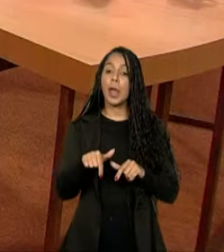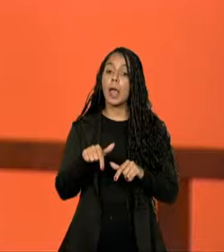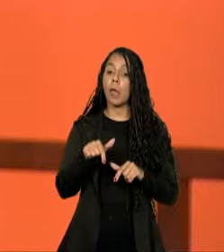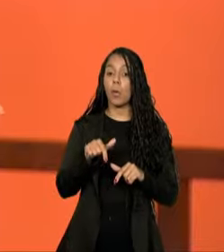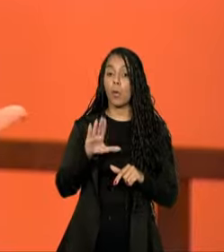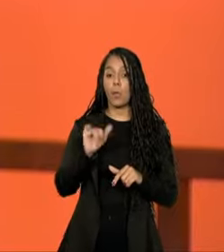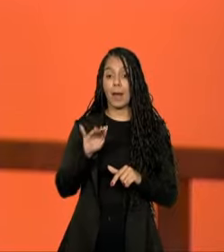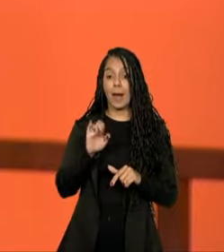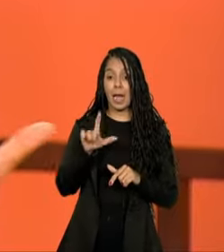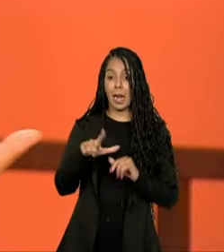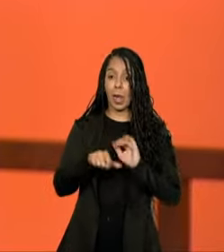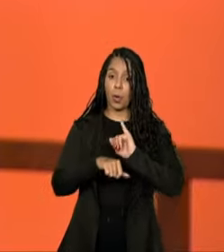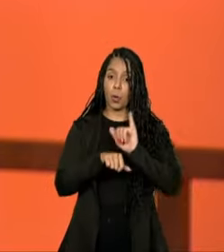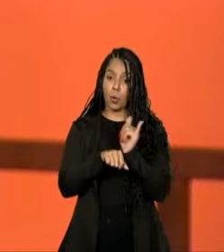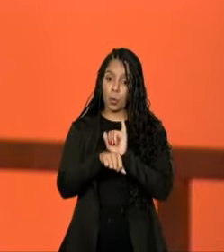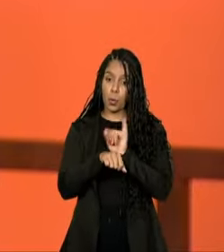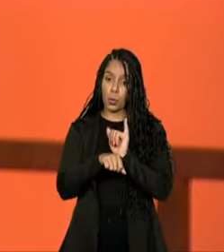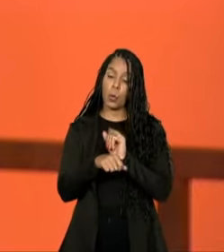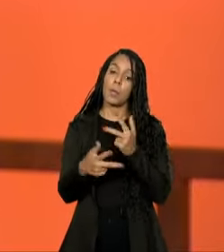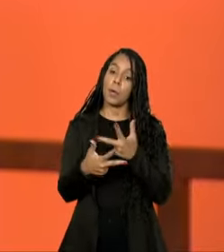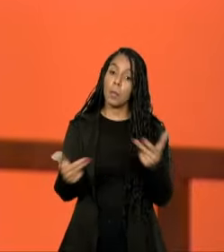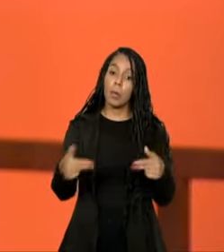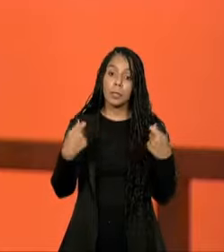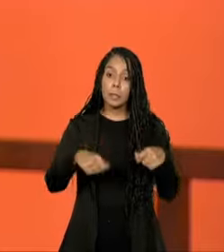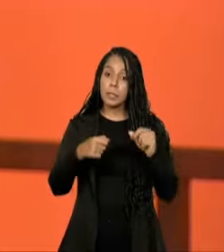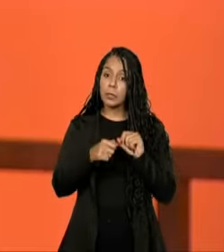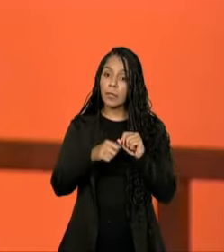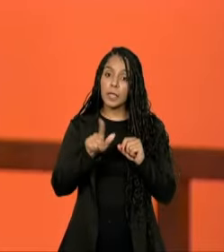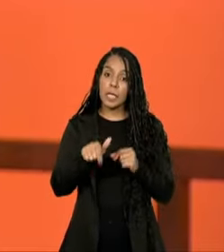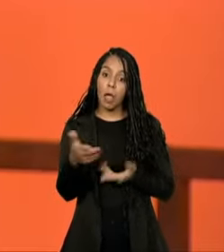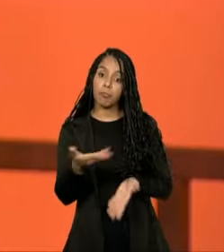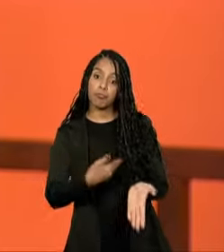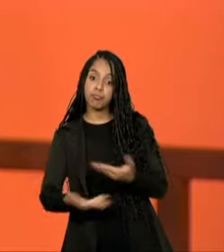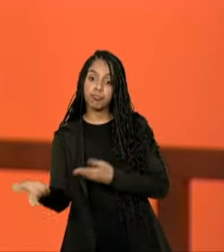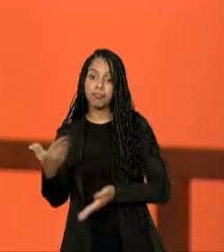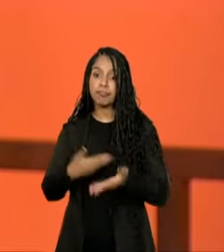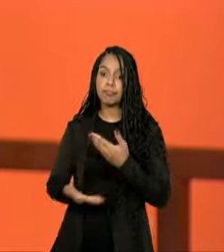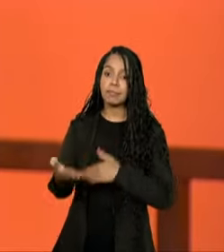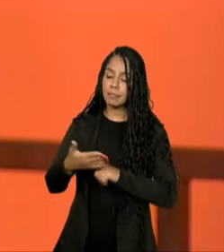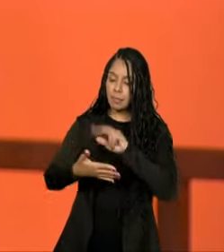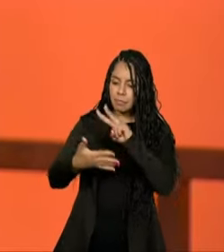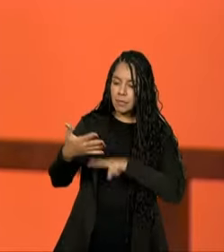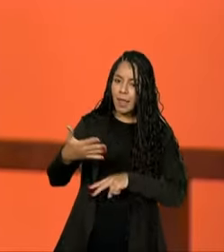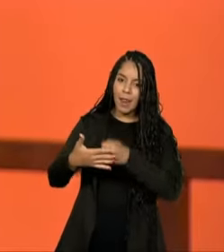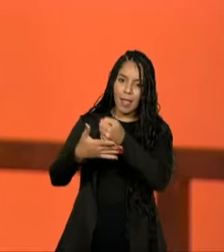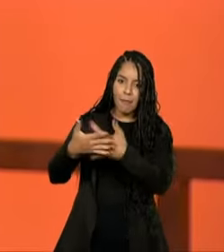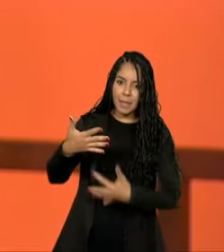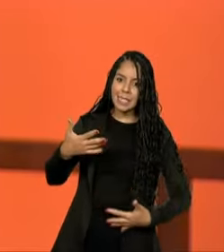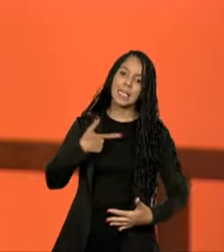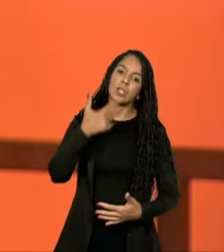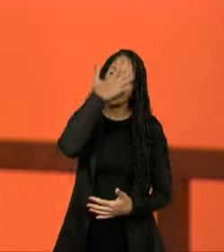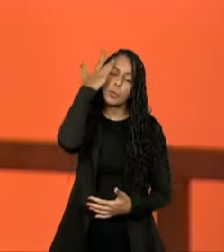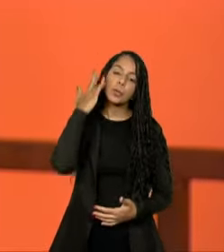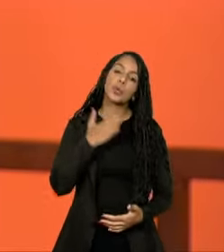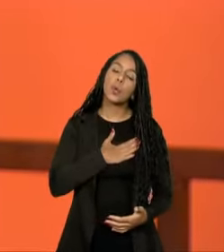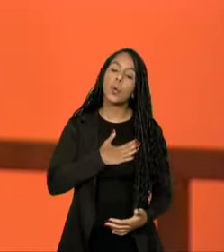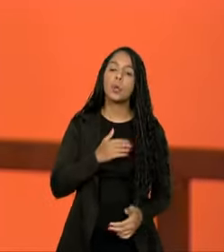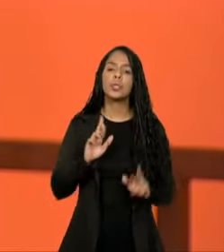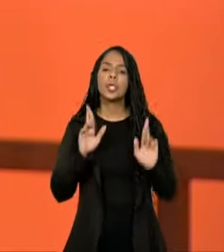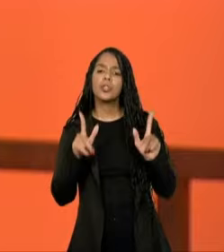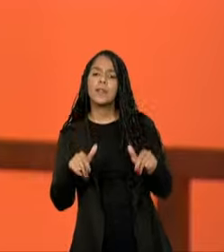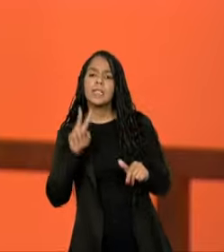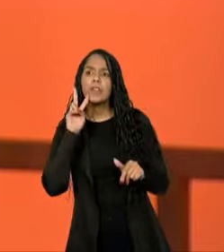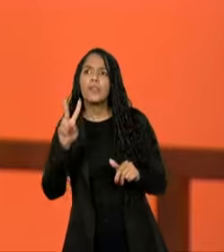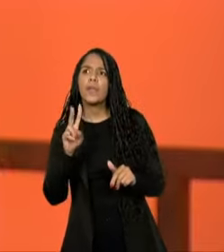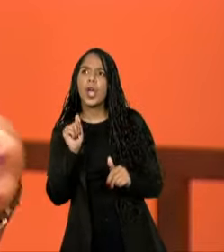ali, uma das coisas que eu preciso fazer é interagir com aquela audiência, né? Ler as mensagens, a galera gosta disso. Qual a diferença de ver um jogo na